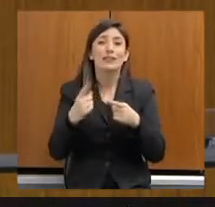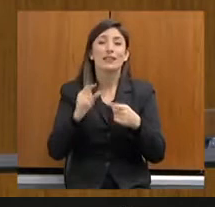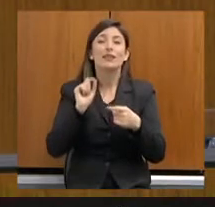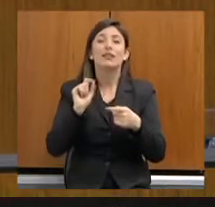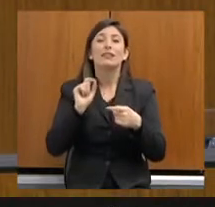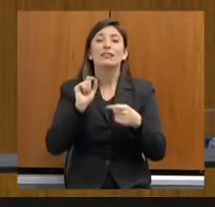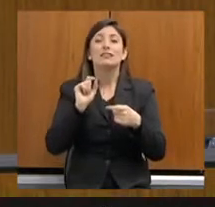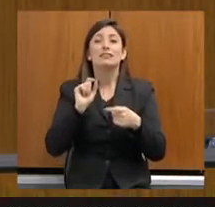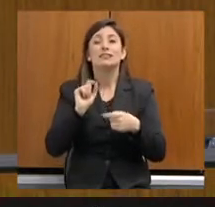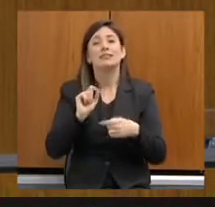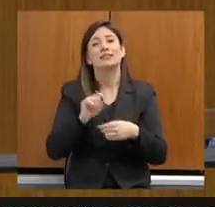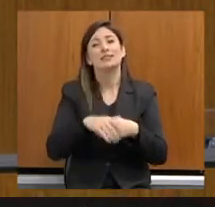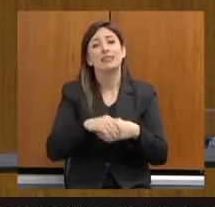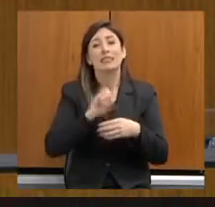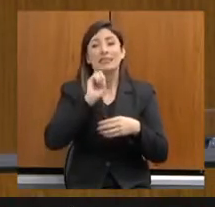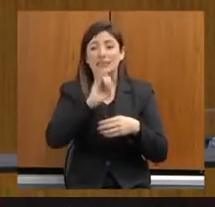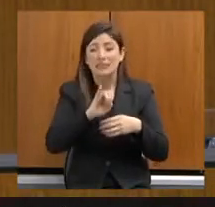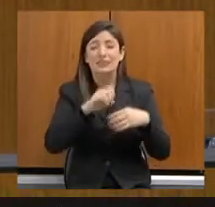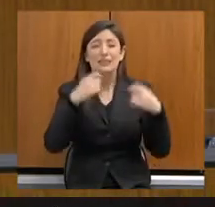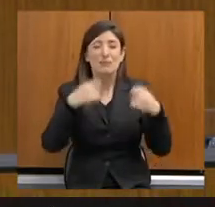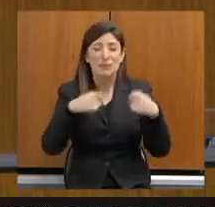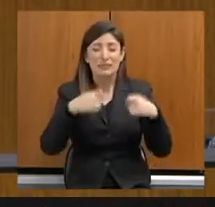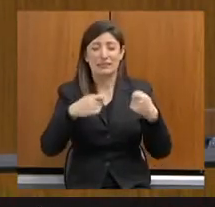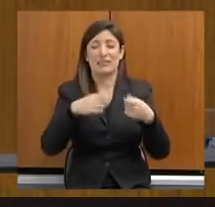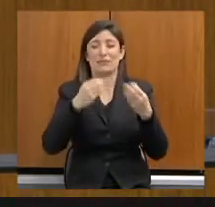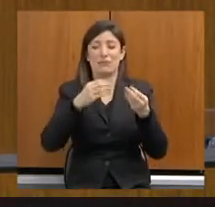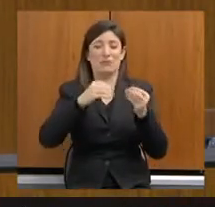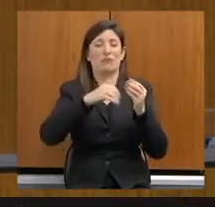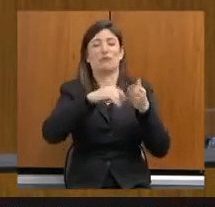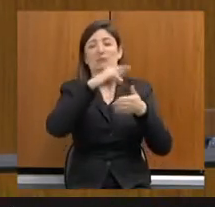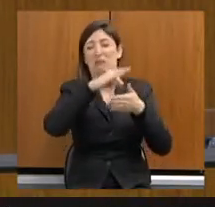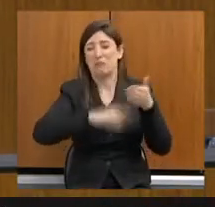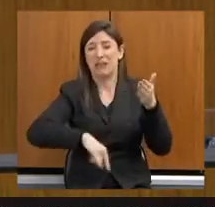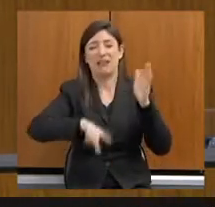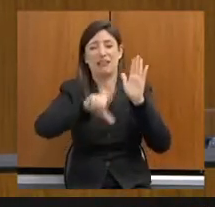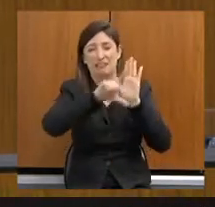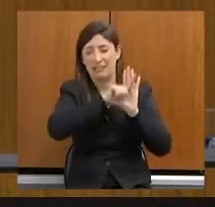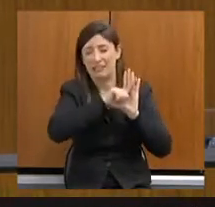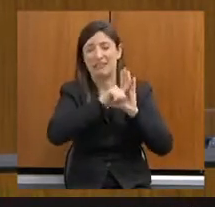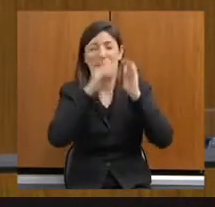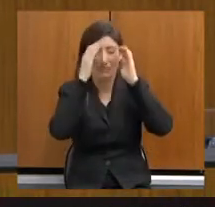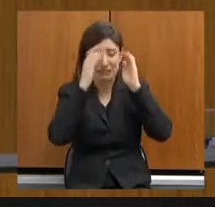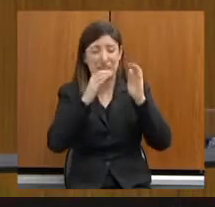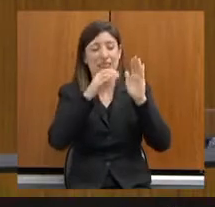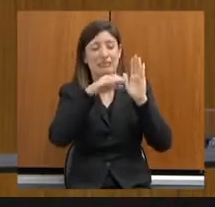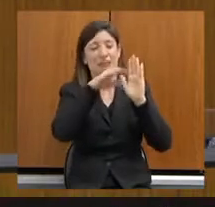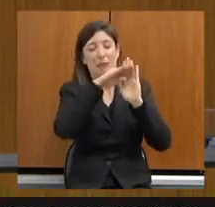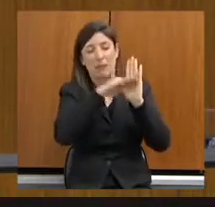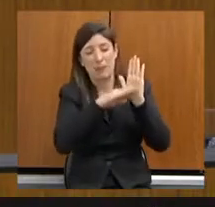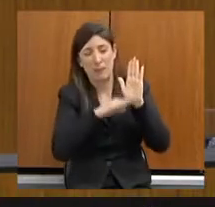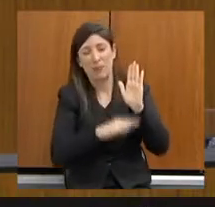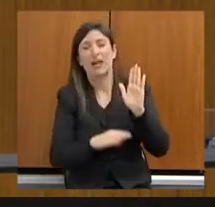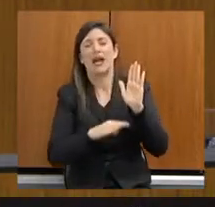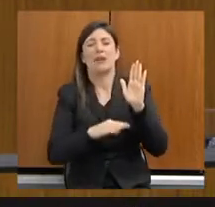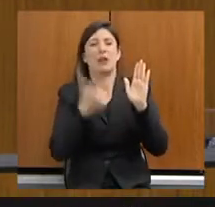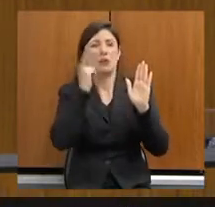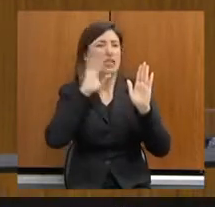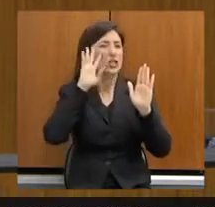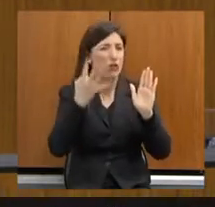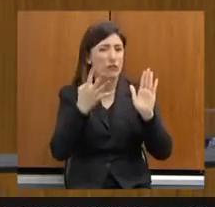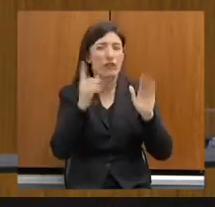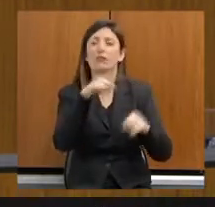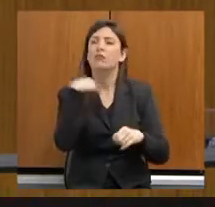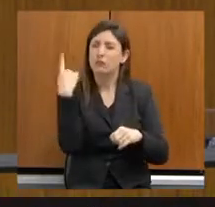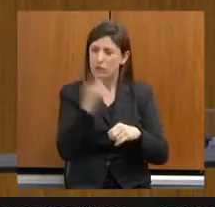que depender de desburocratização de inovação da legislação do Estado estamos pronto o que